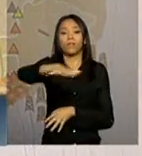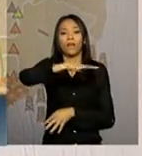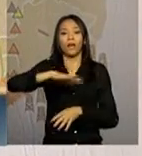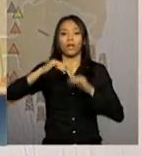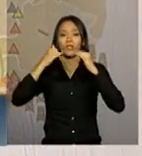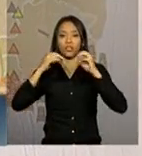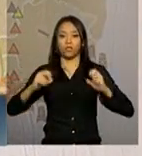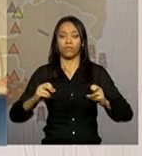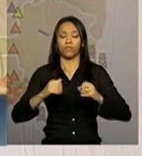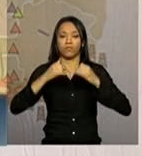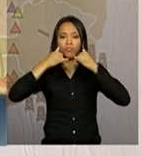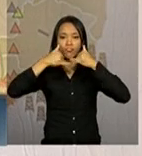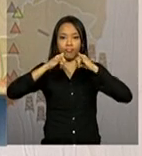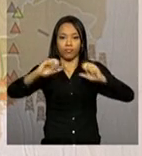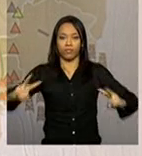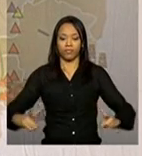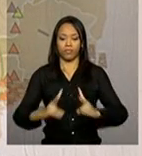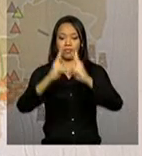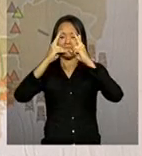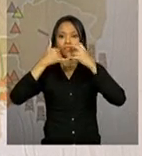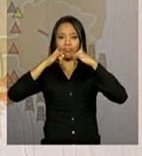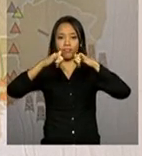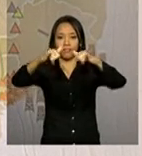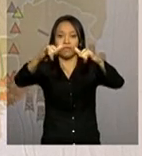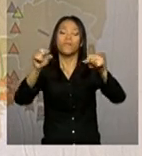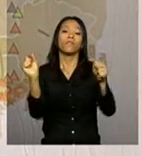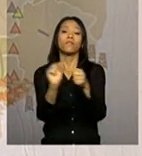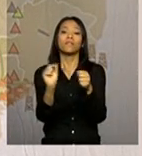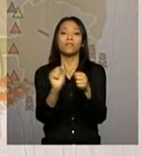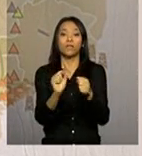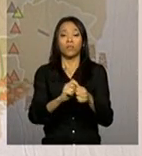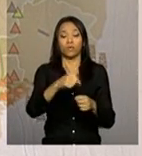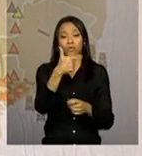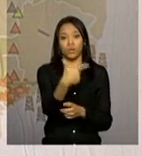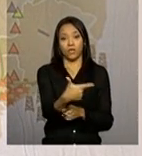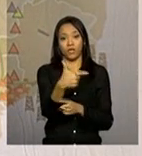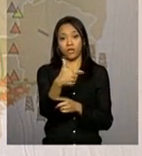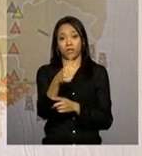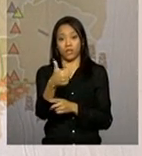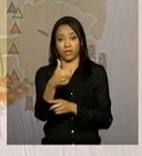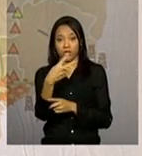nós concluímos 741 ações no valor de